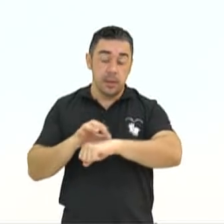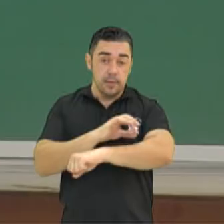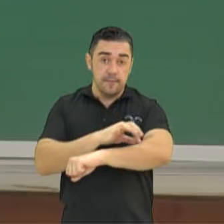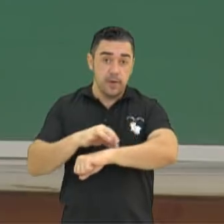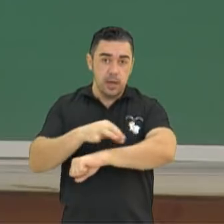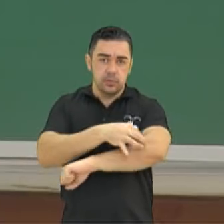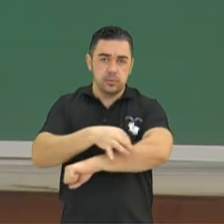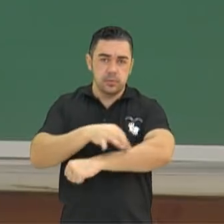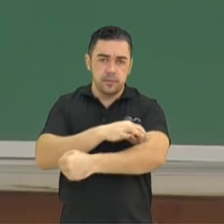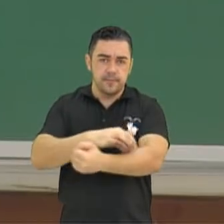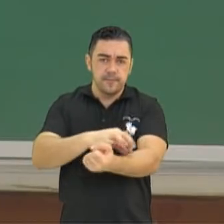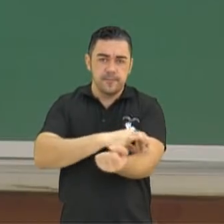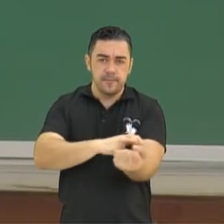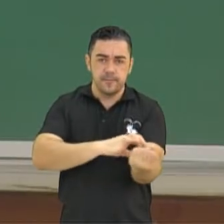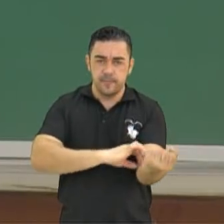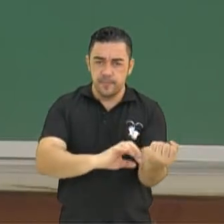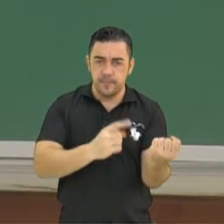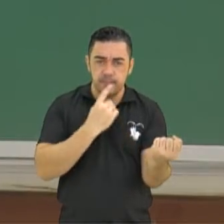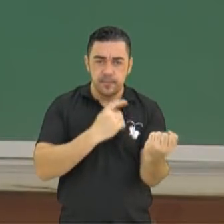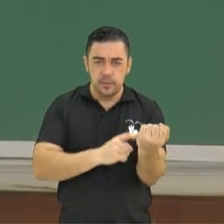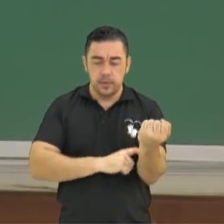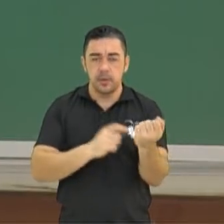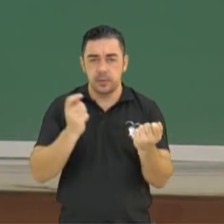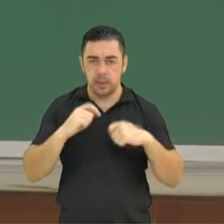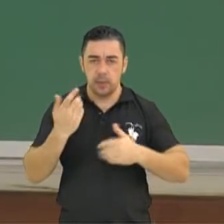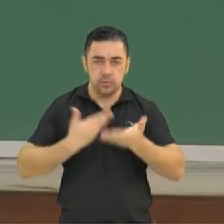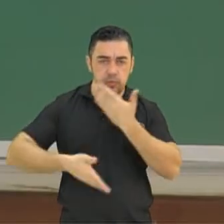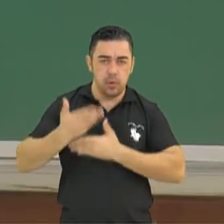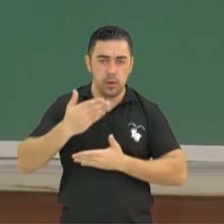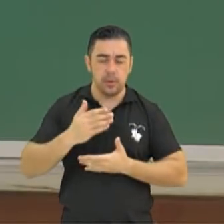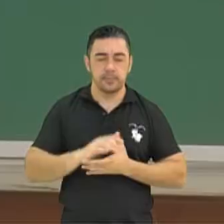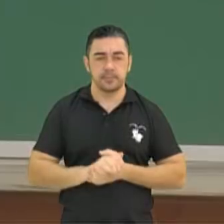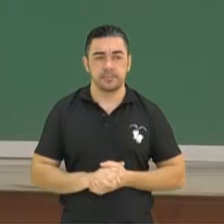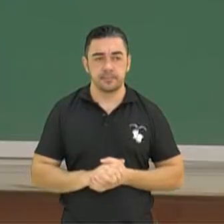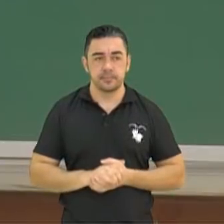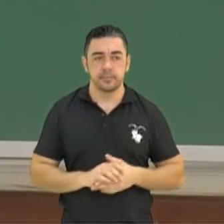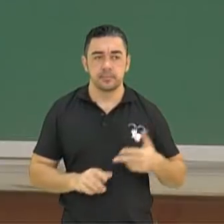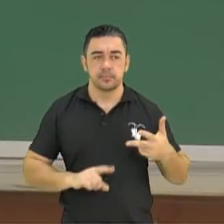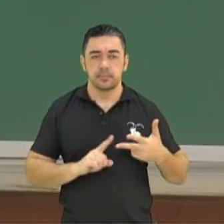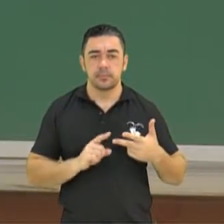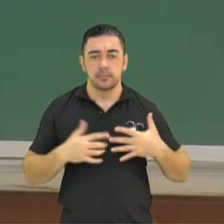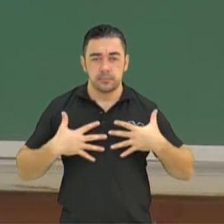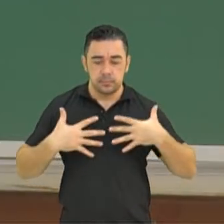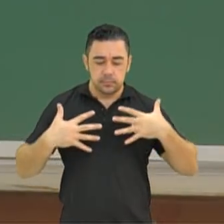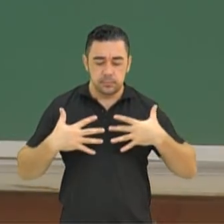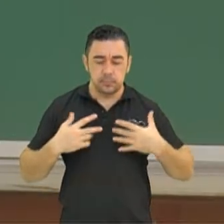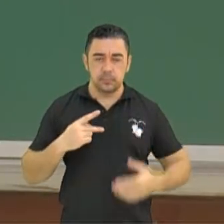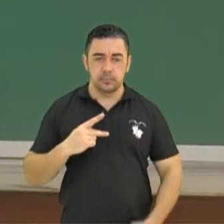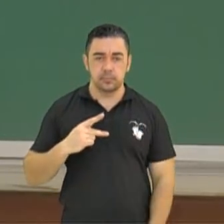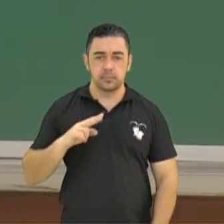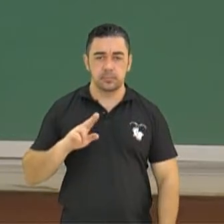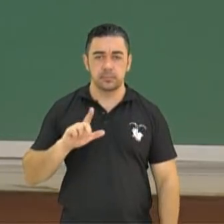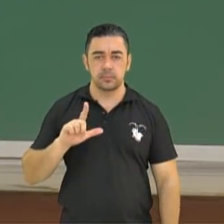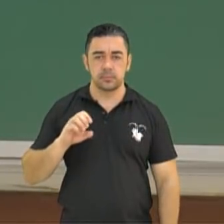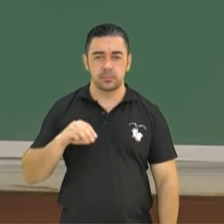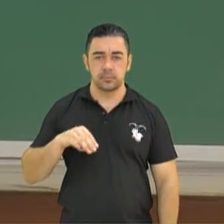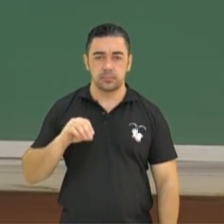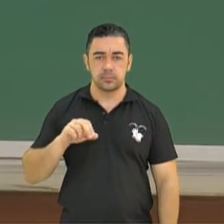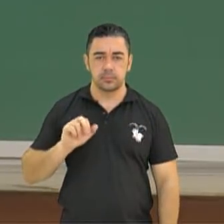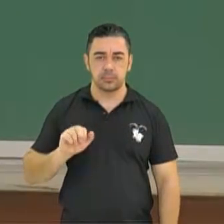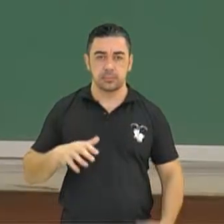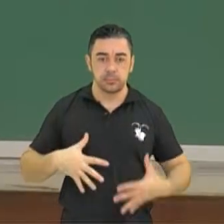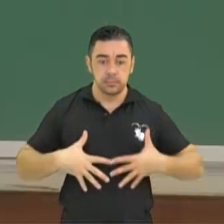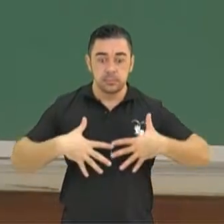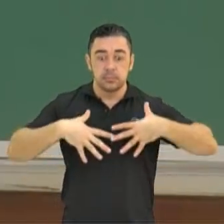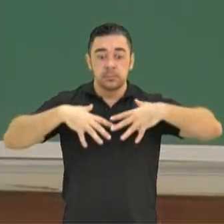vasos sanguíneos, para fazer essa troca gasosa, tá? E ainda tem a respiração pulmonar, que é o nosso caso, né? Um pulmão, ó, que